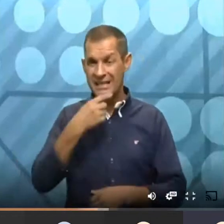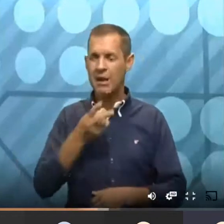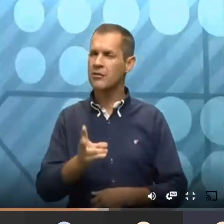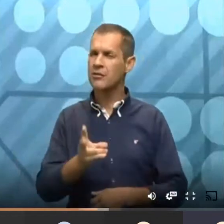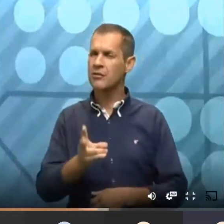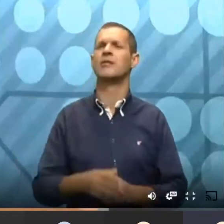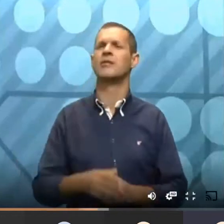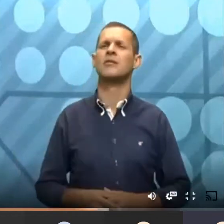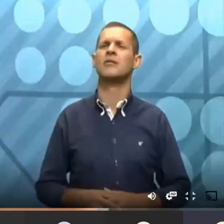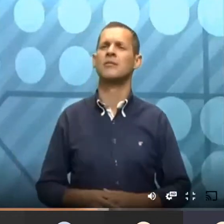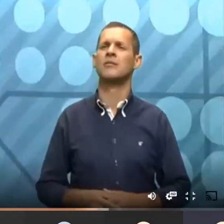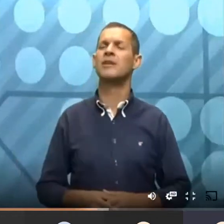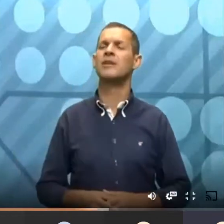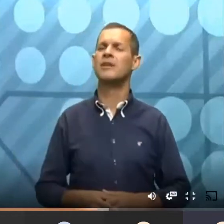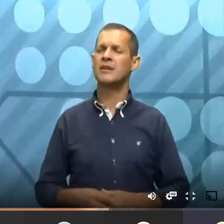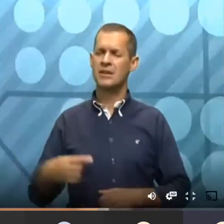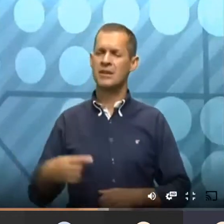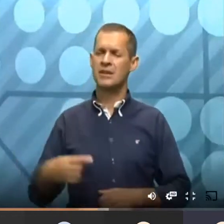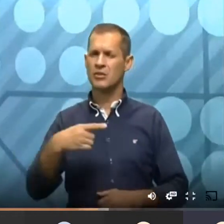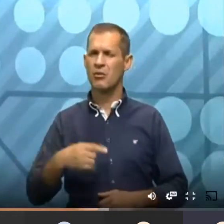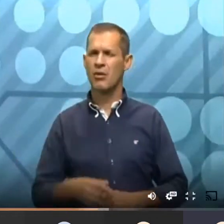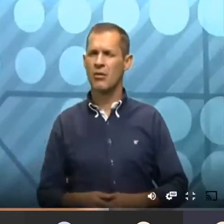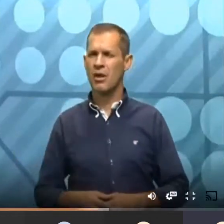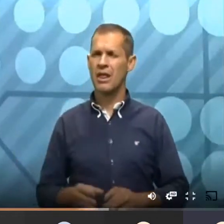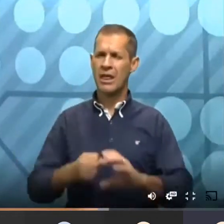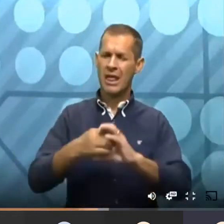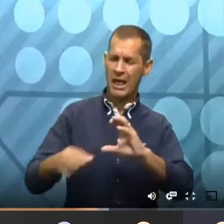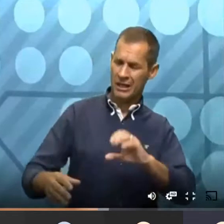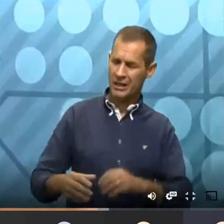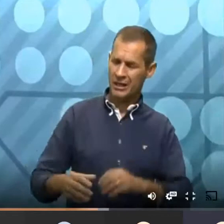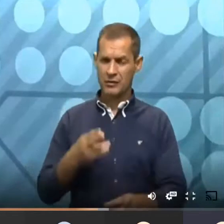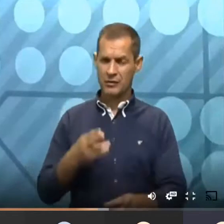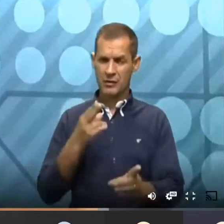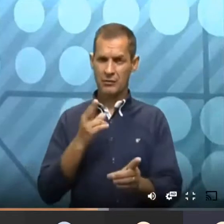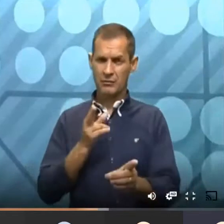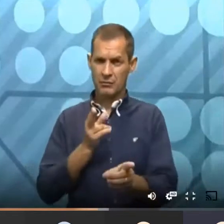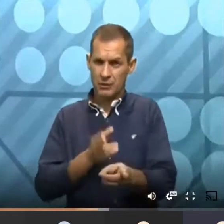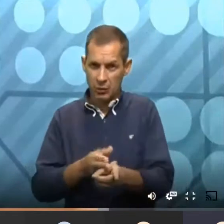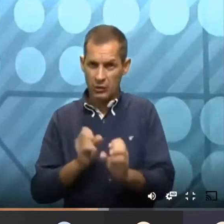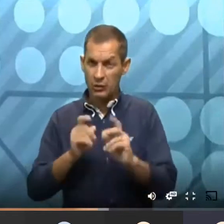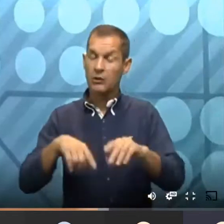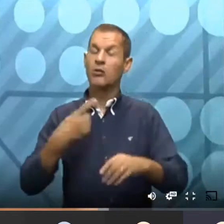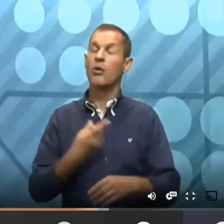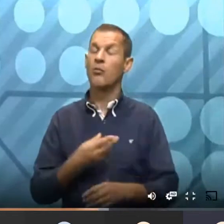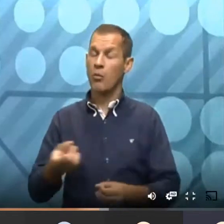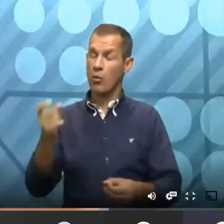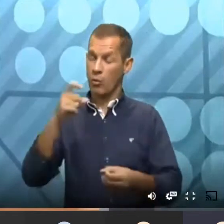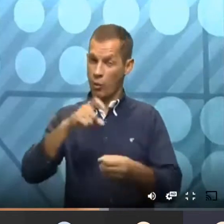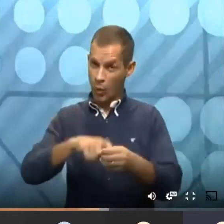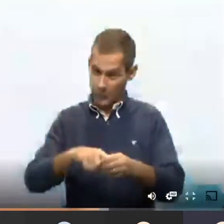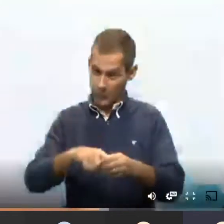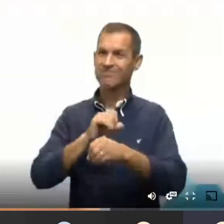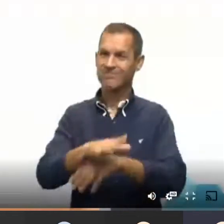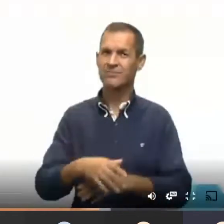remédios constantemente para que se reduza aquele tamanho hiperplásico, né? Ok? Então, vamos